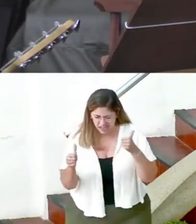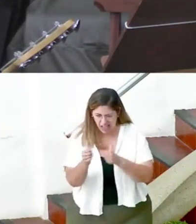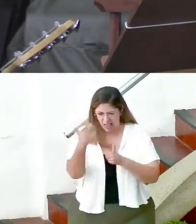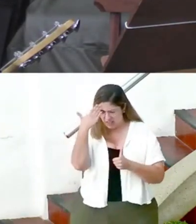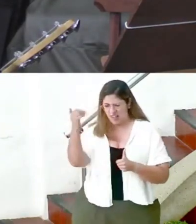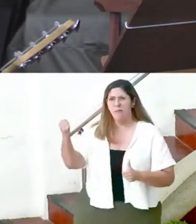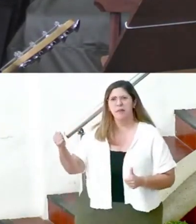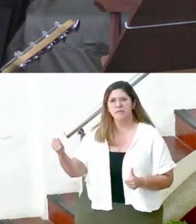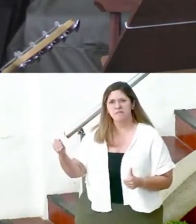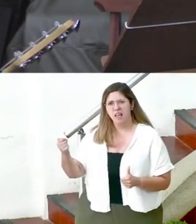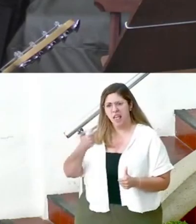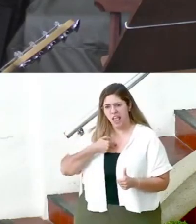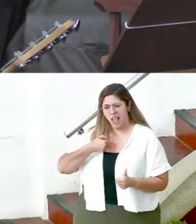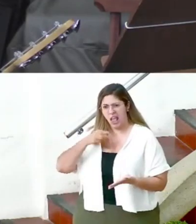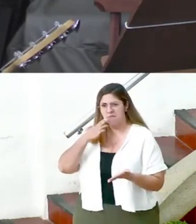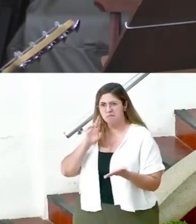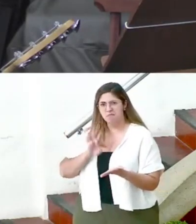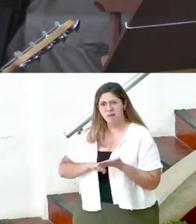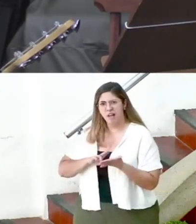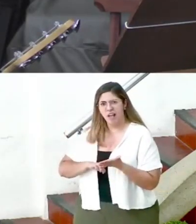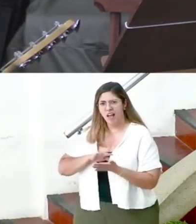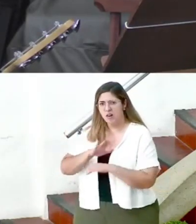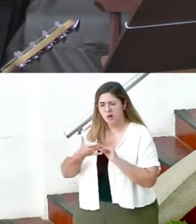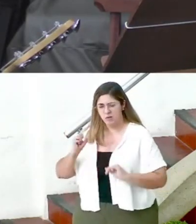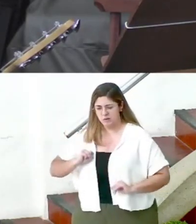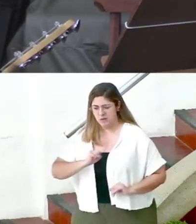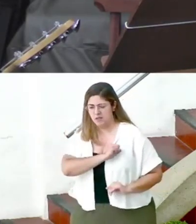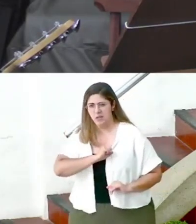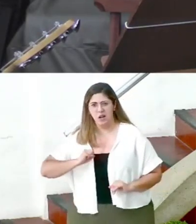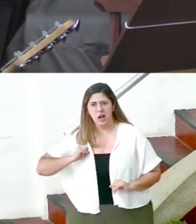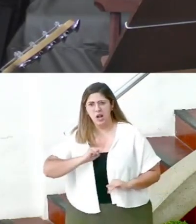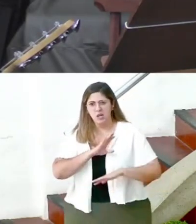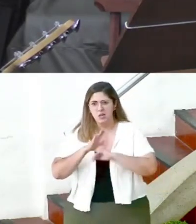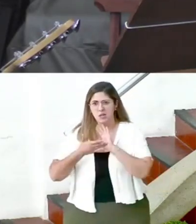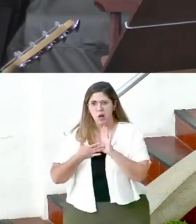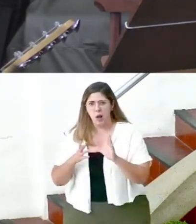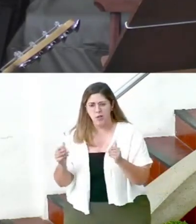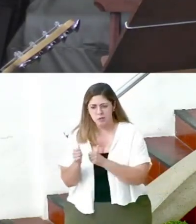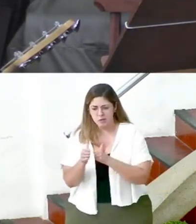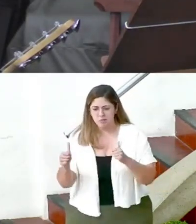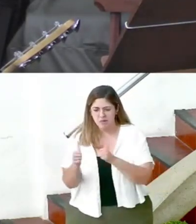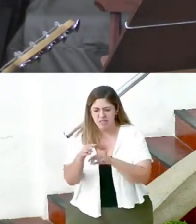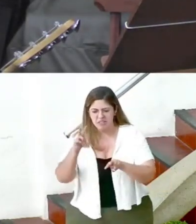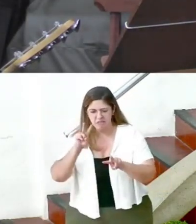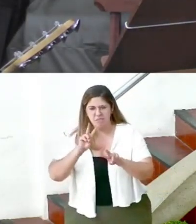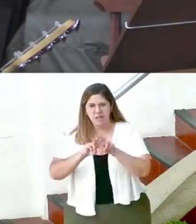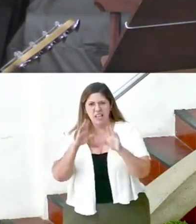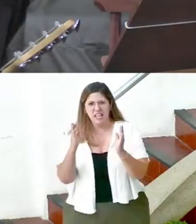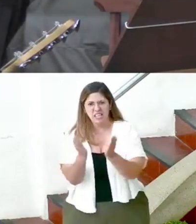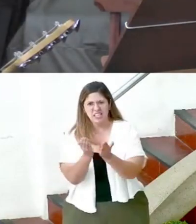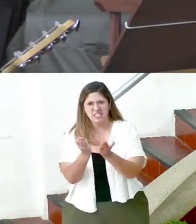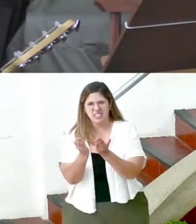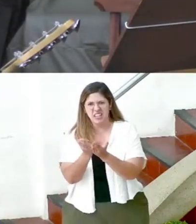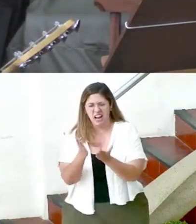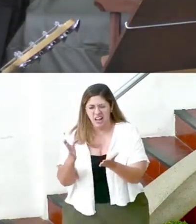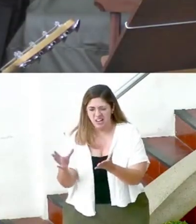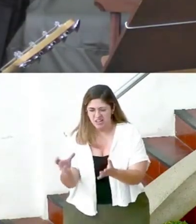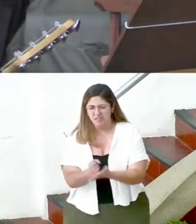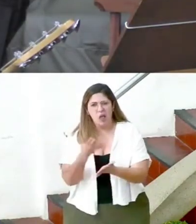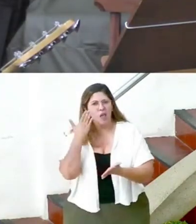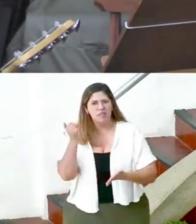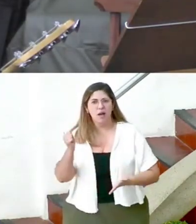senhor, estou com as cartas dos sacerdotes e eu vou pegá-los um a um com as minhas mãos. Eu sei o que eu estou